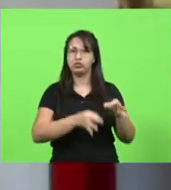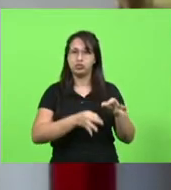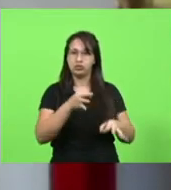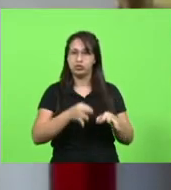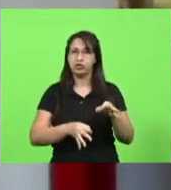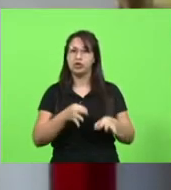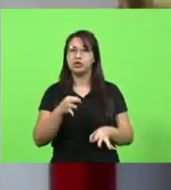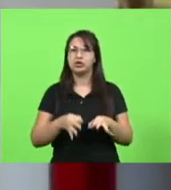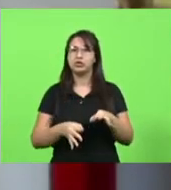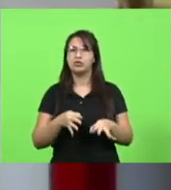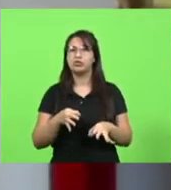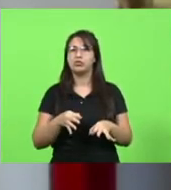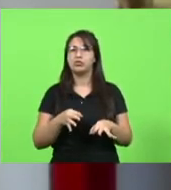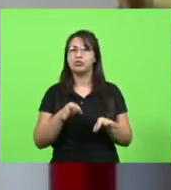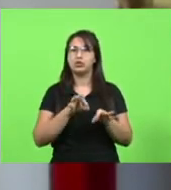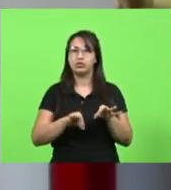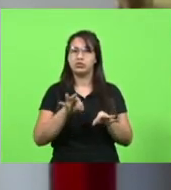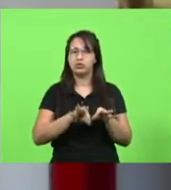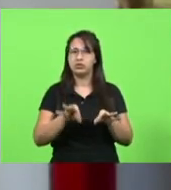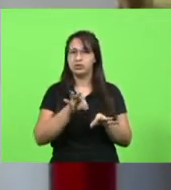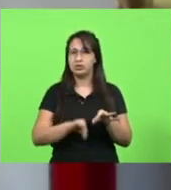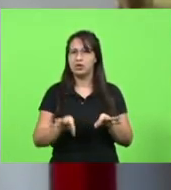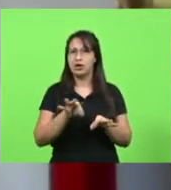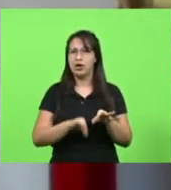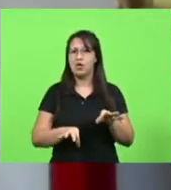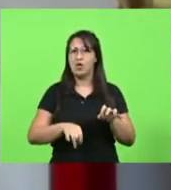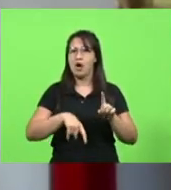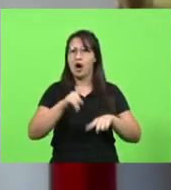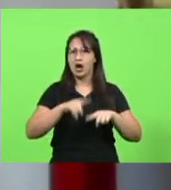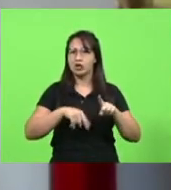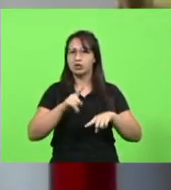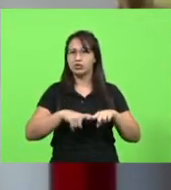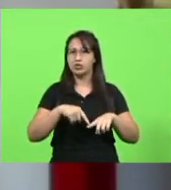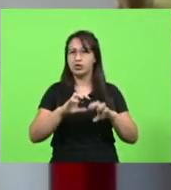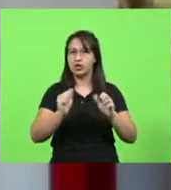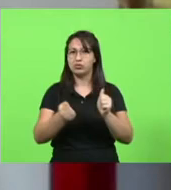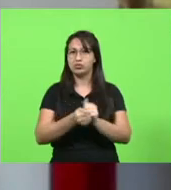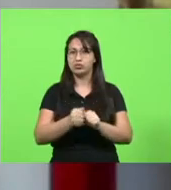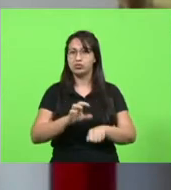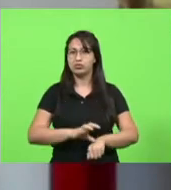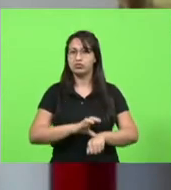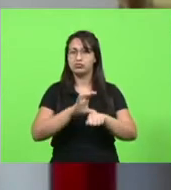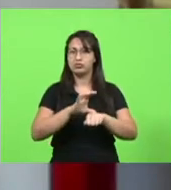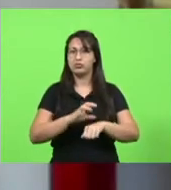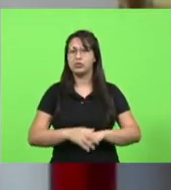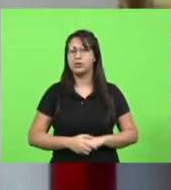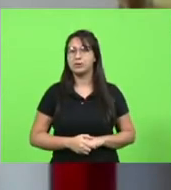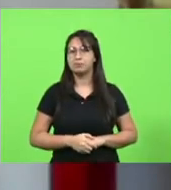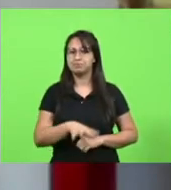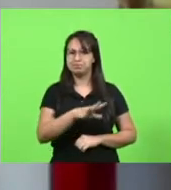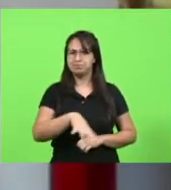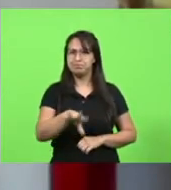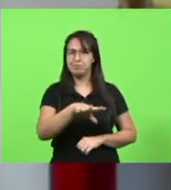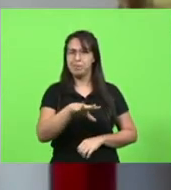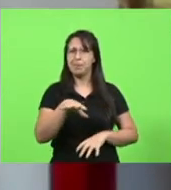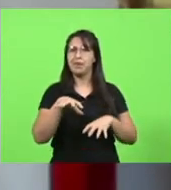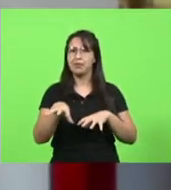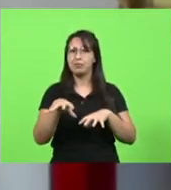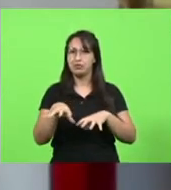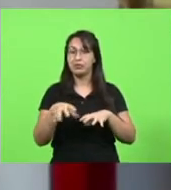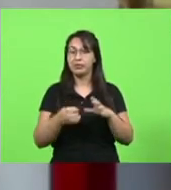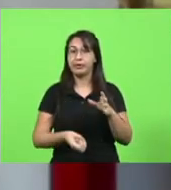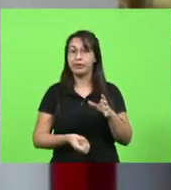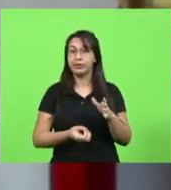grupo institucional e um grupo de articulação com os conselhos. Este movimento ele surgiu